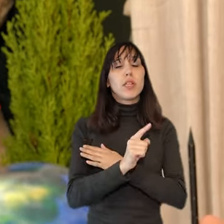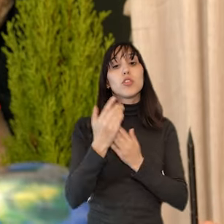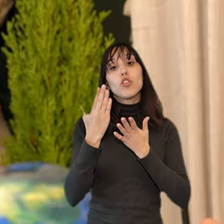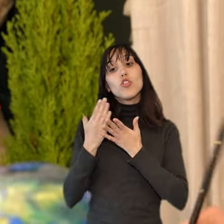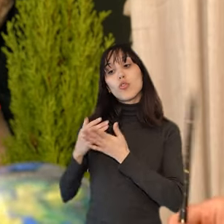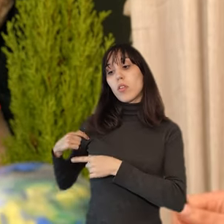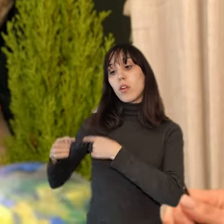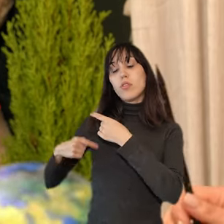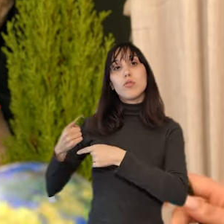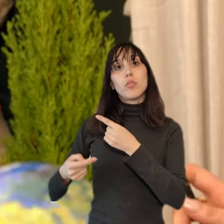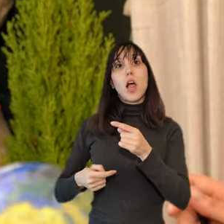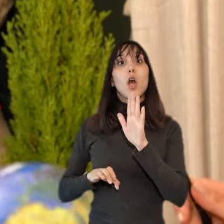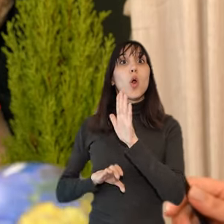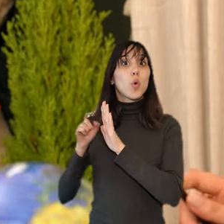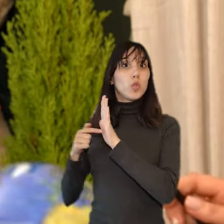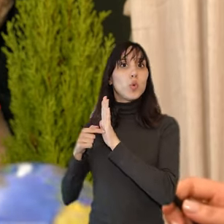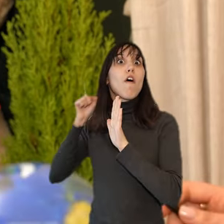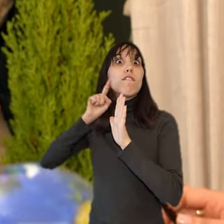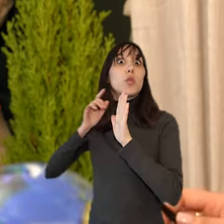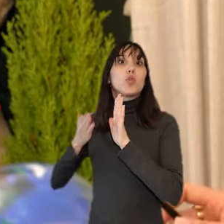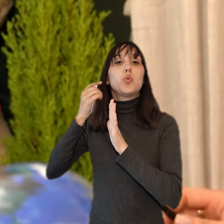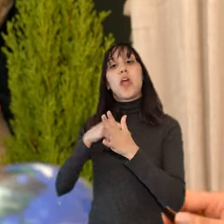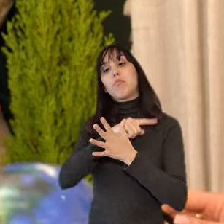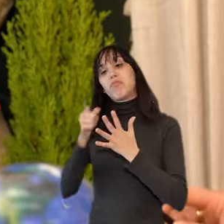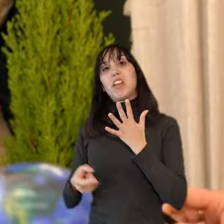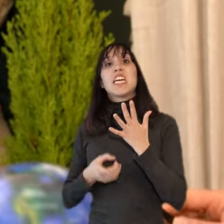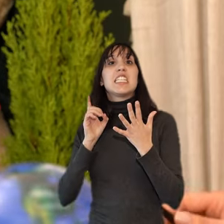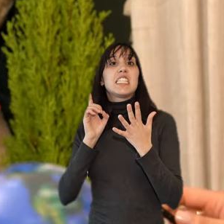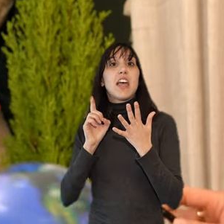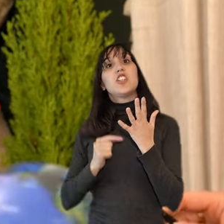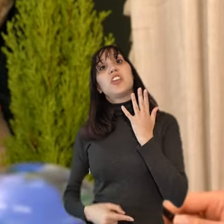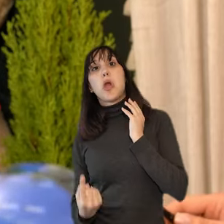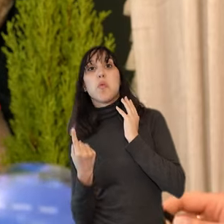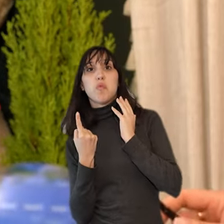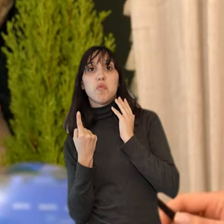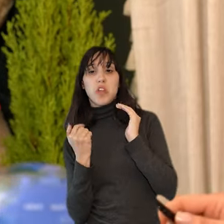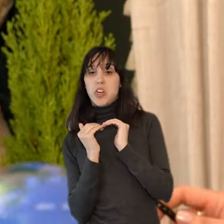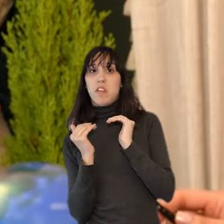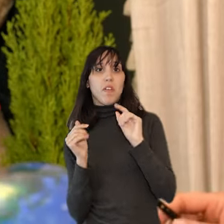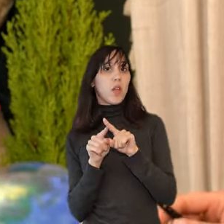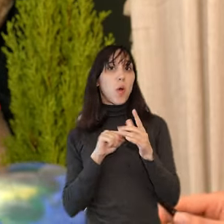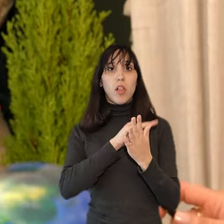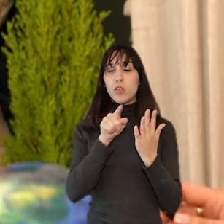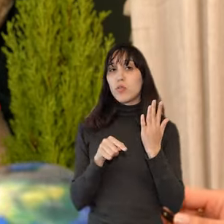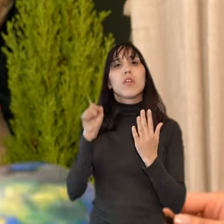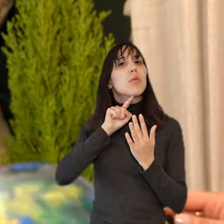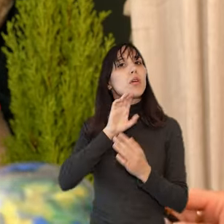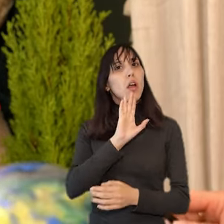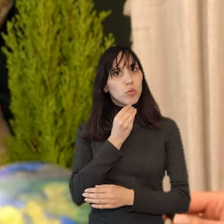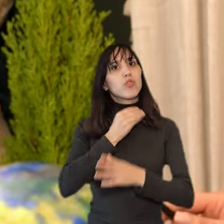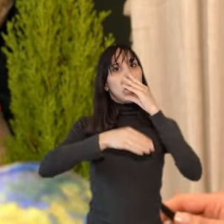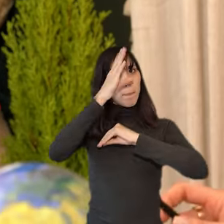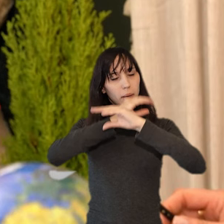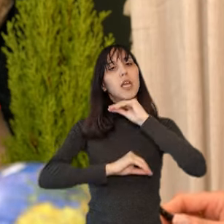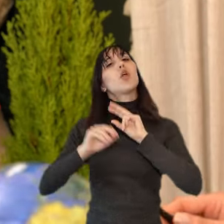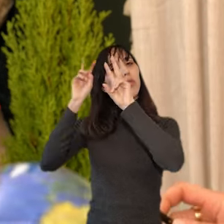escolas tradicionalmente é o mais valorizado aqui é uma de seis e está exatamente ao mesmo nível é muito importante que os alunos aprendam o